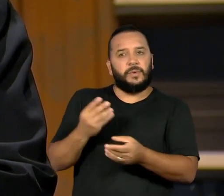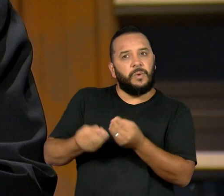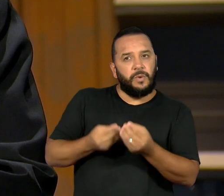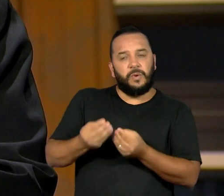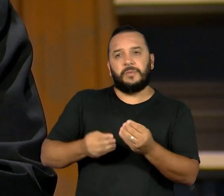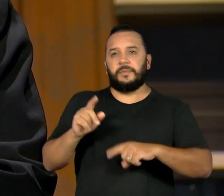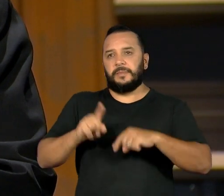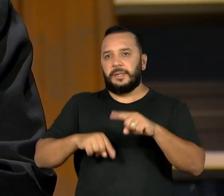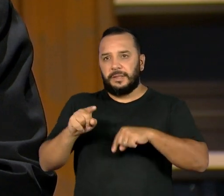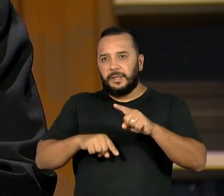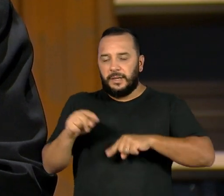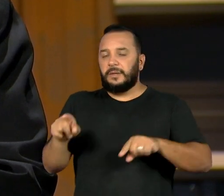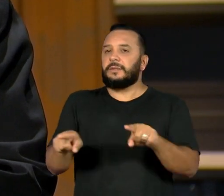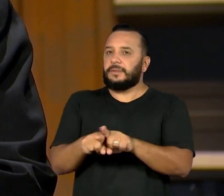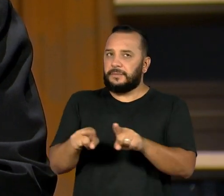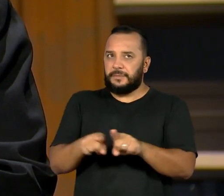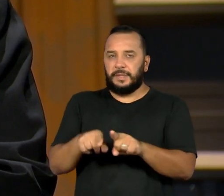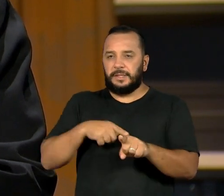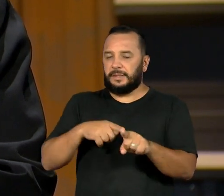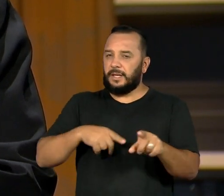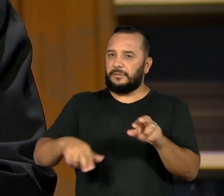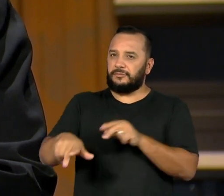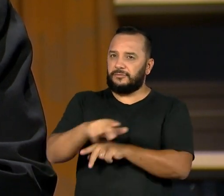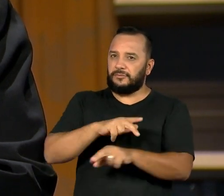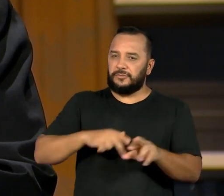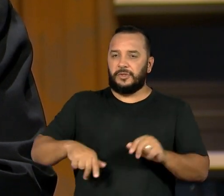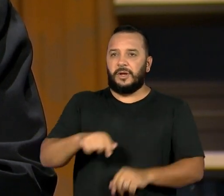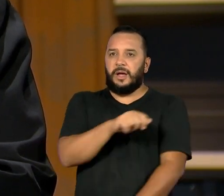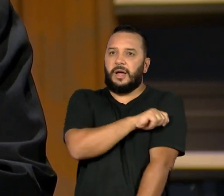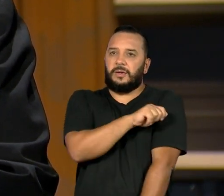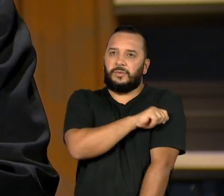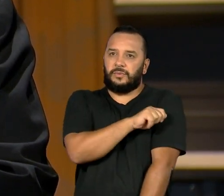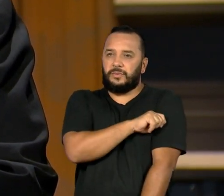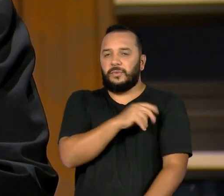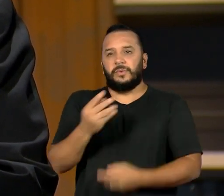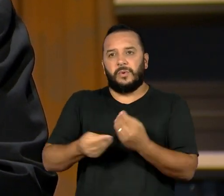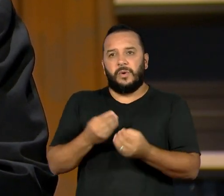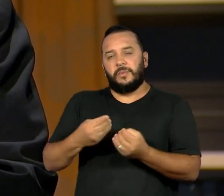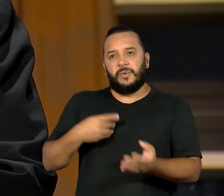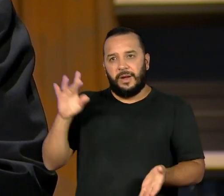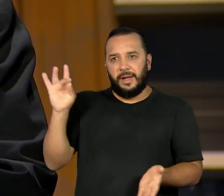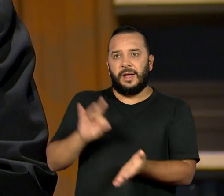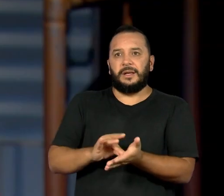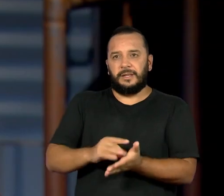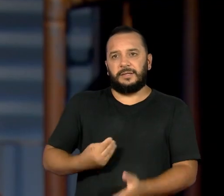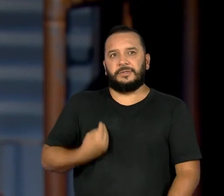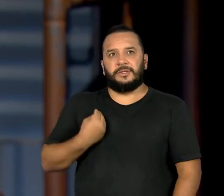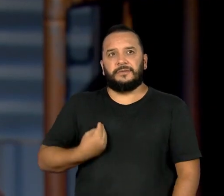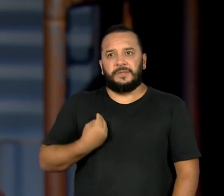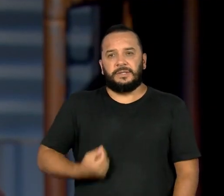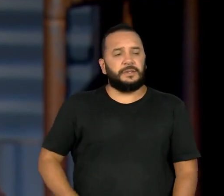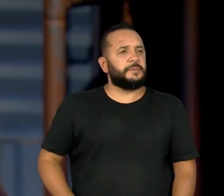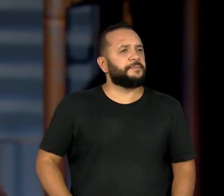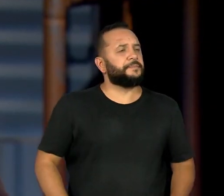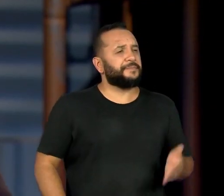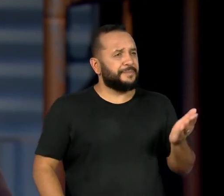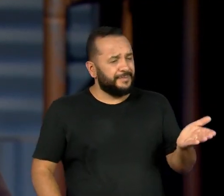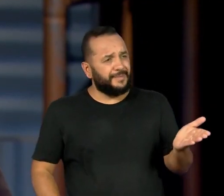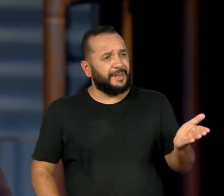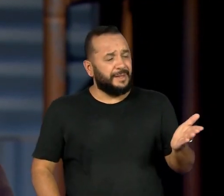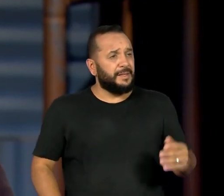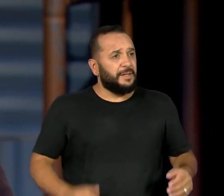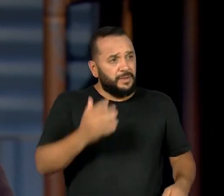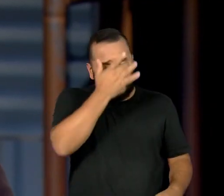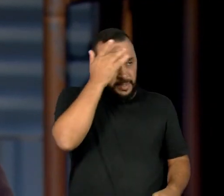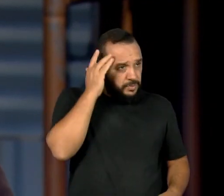e diversificar a forma como você engaja o aluno com a realidade da vida. Independentemente dele ser uma